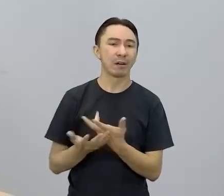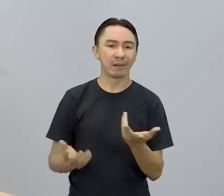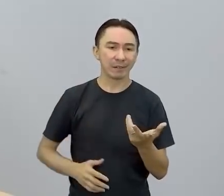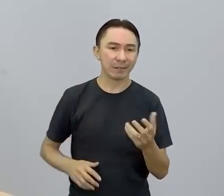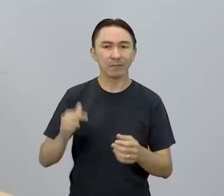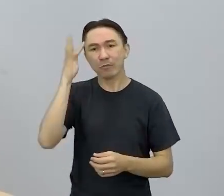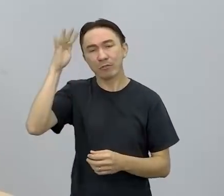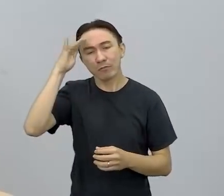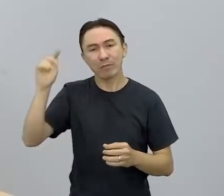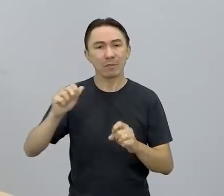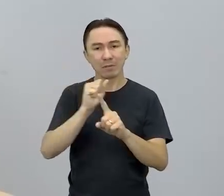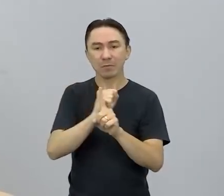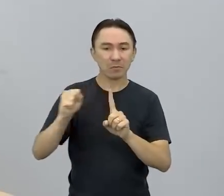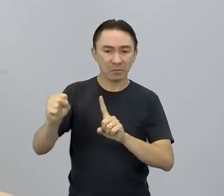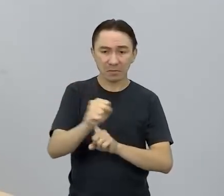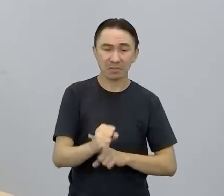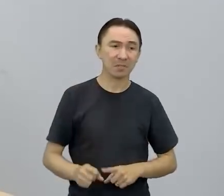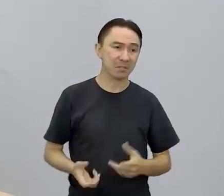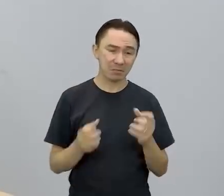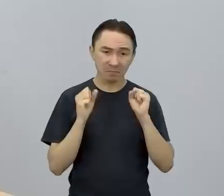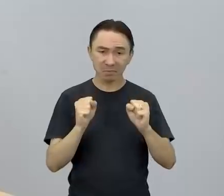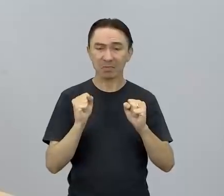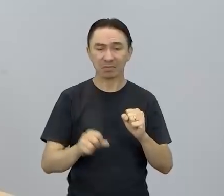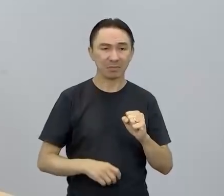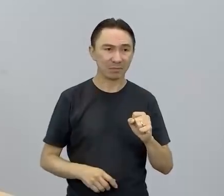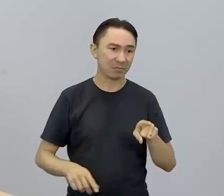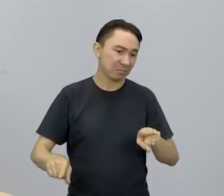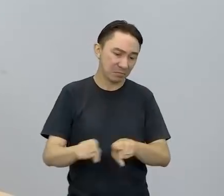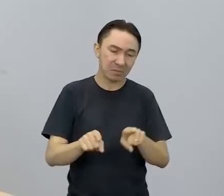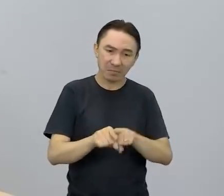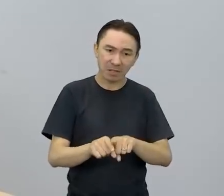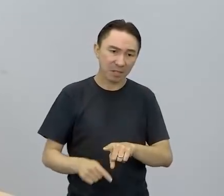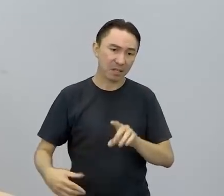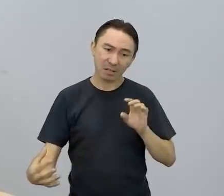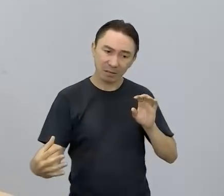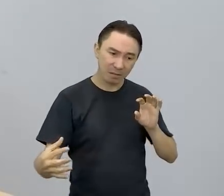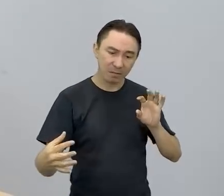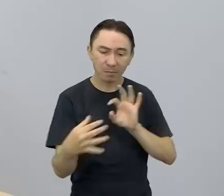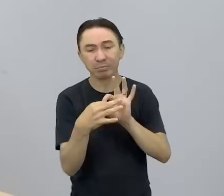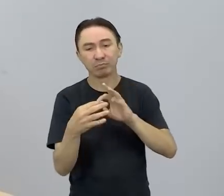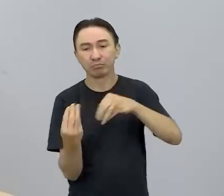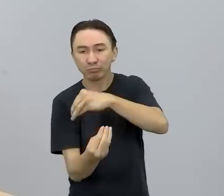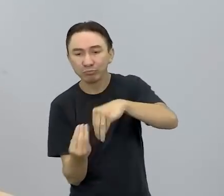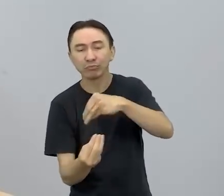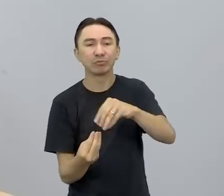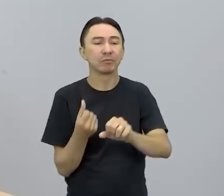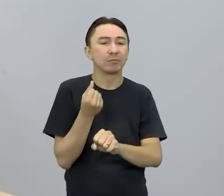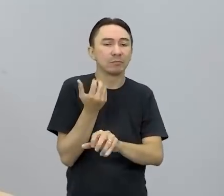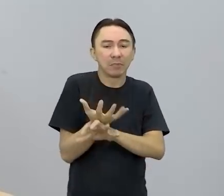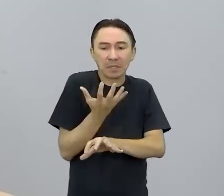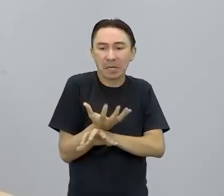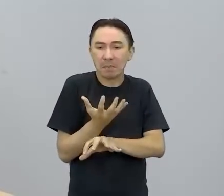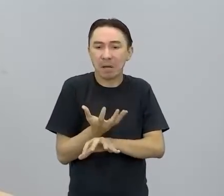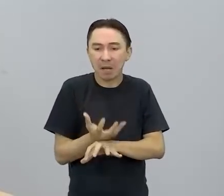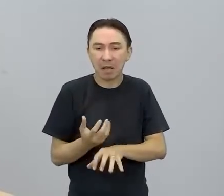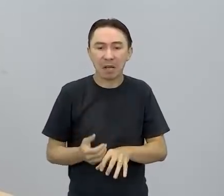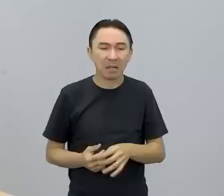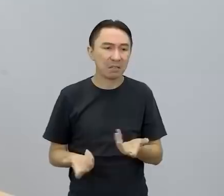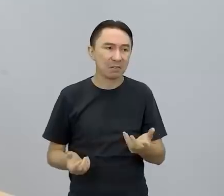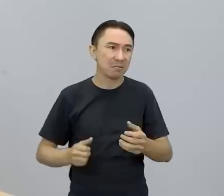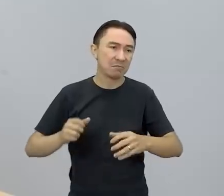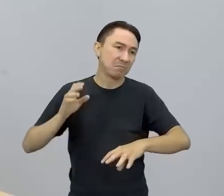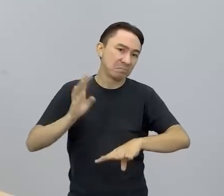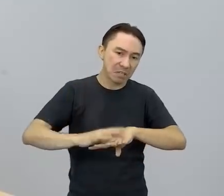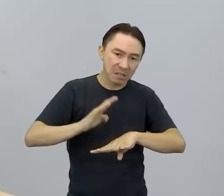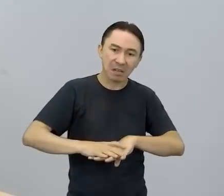acaba fazendo um tangenciamento aí em matemática. Então, a gente utiliza recursos que é essencial,